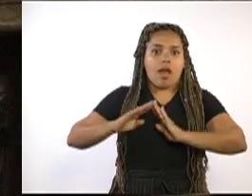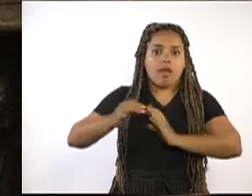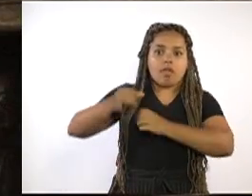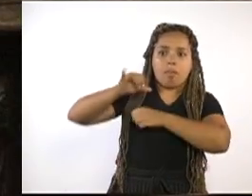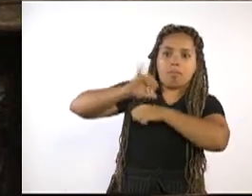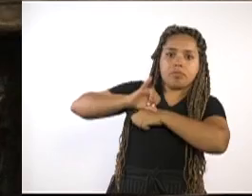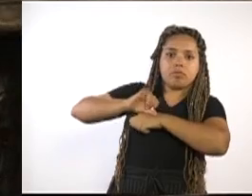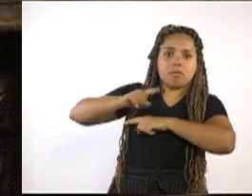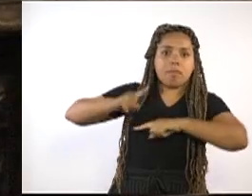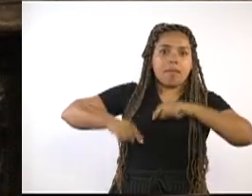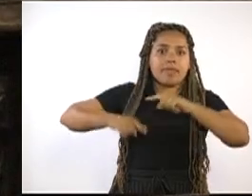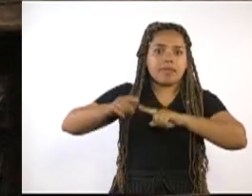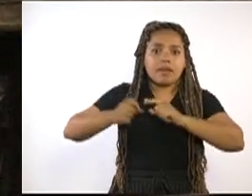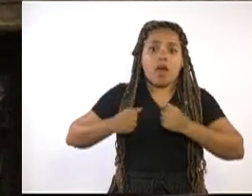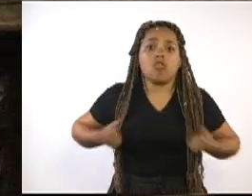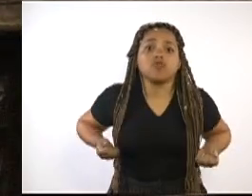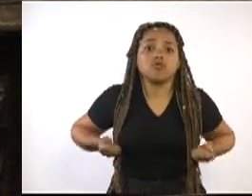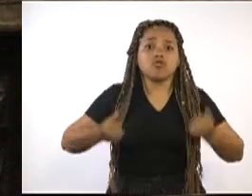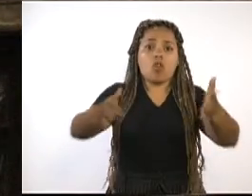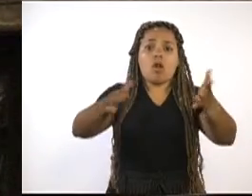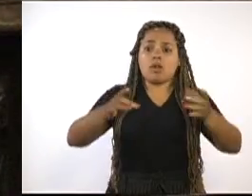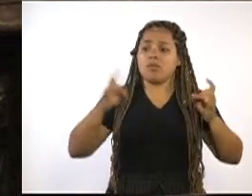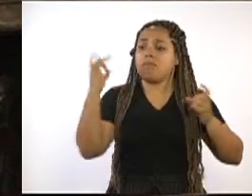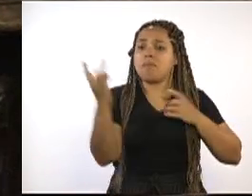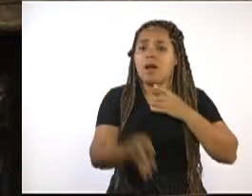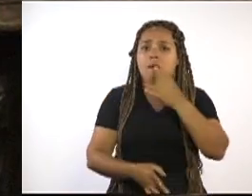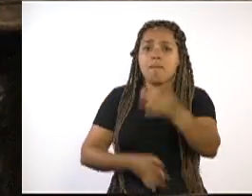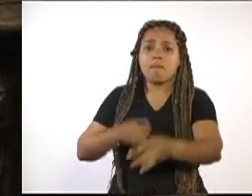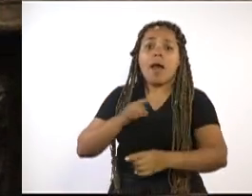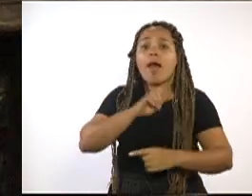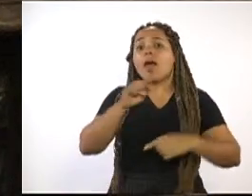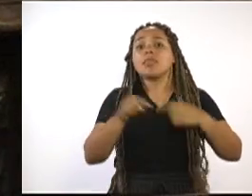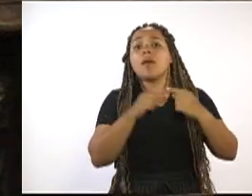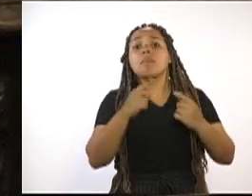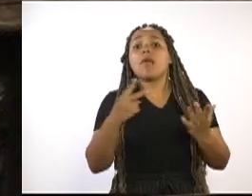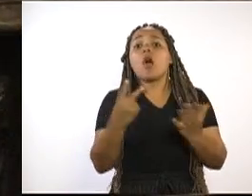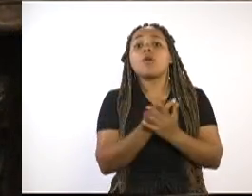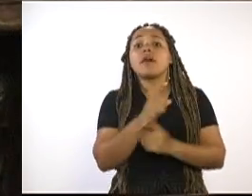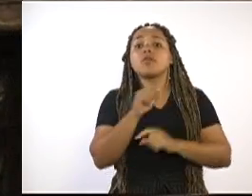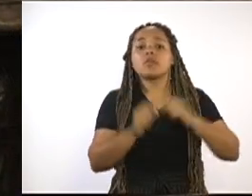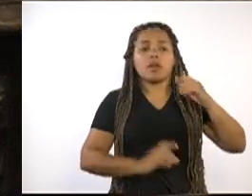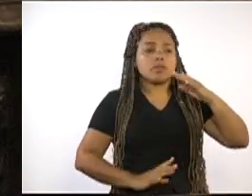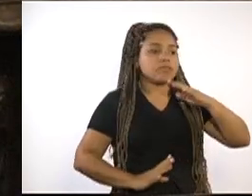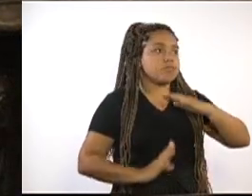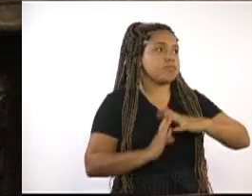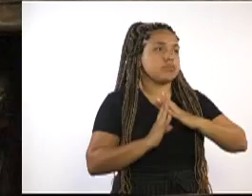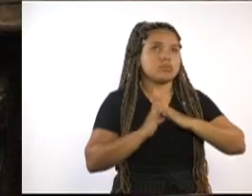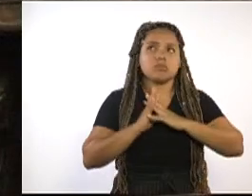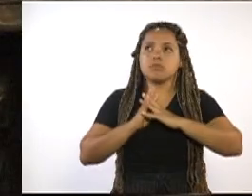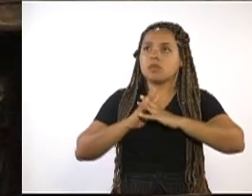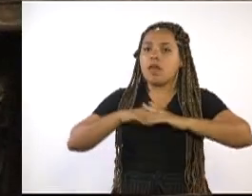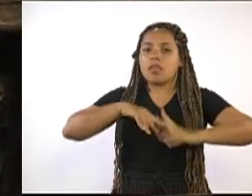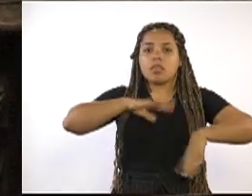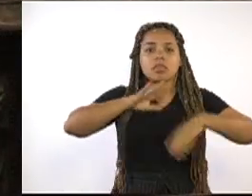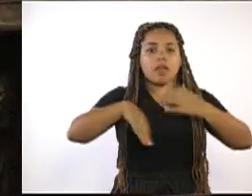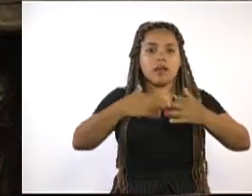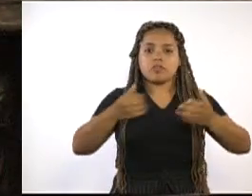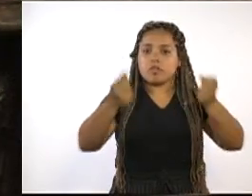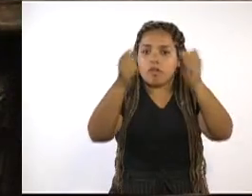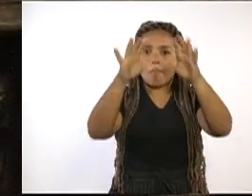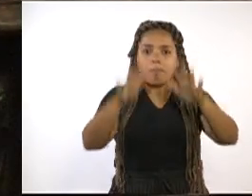das fortes chuvas em tragédias como a que estamos percebendo, não só aqui